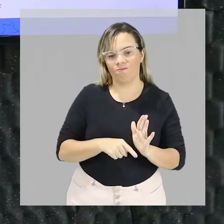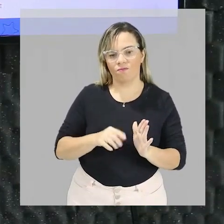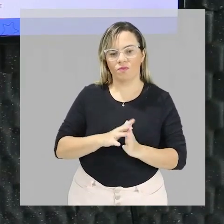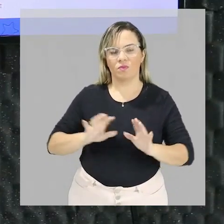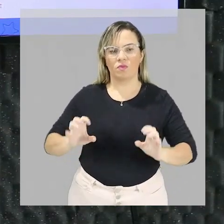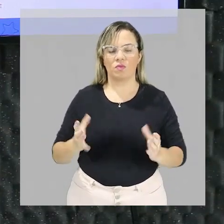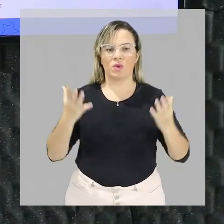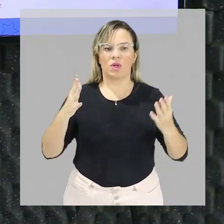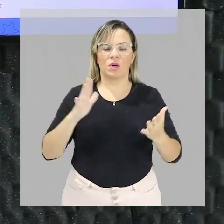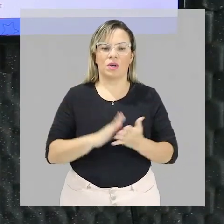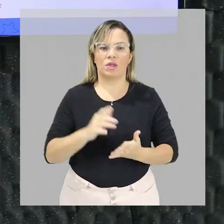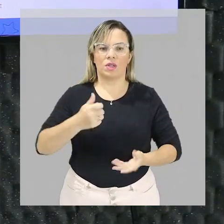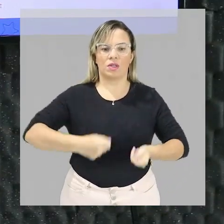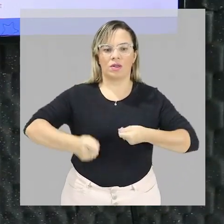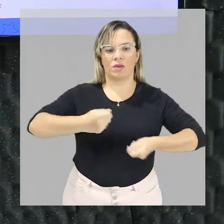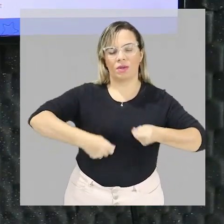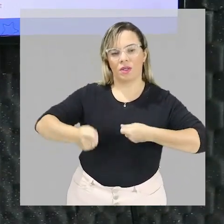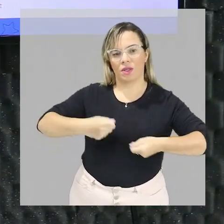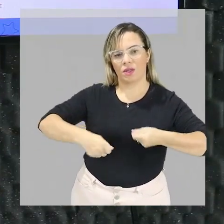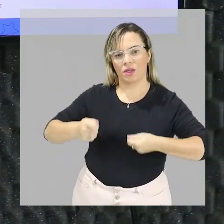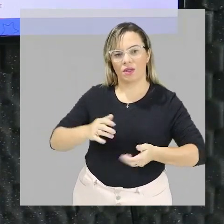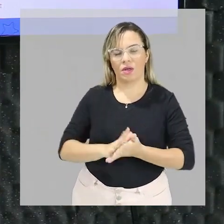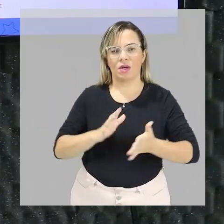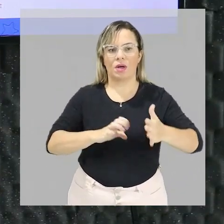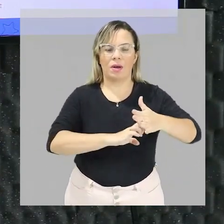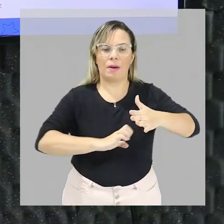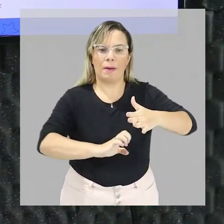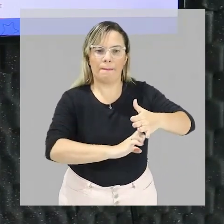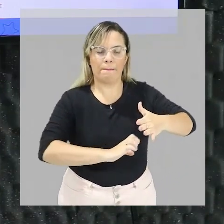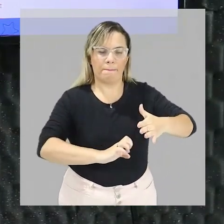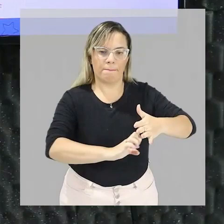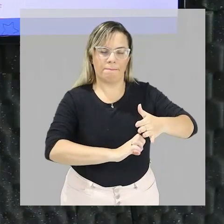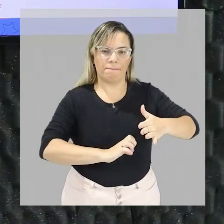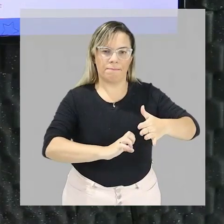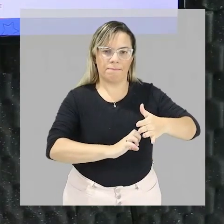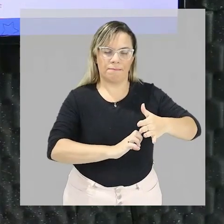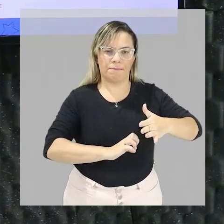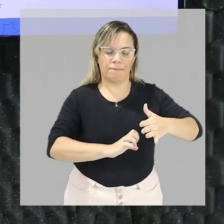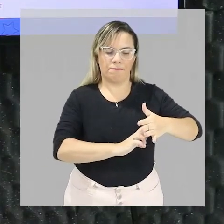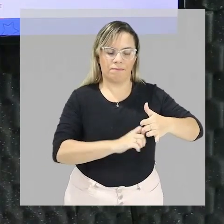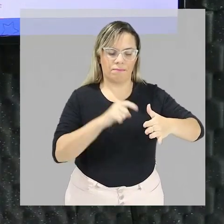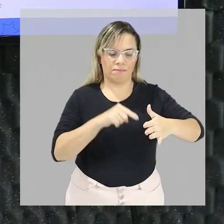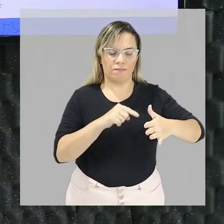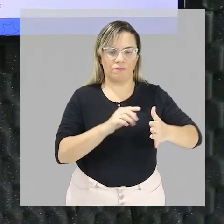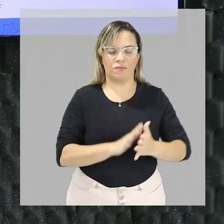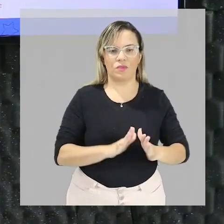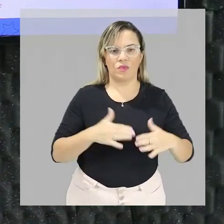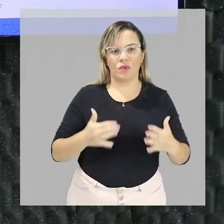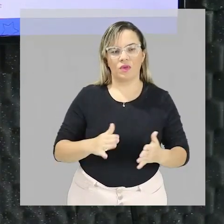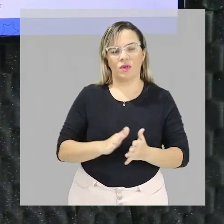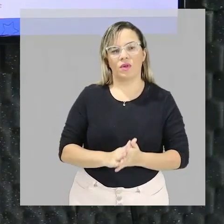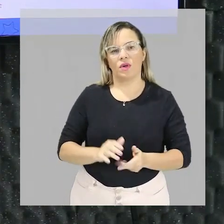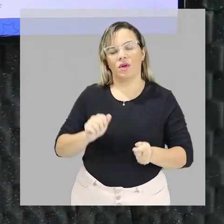eventos, eu diria, no campo econômico, de empresas que acabaram